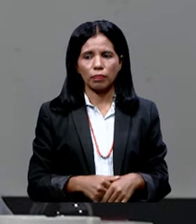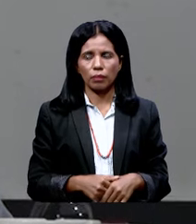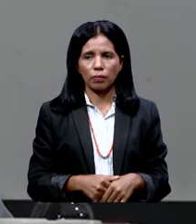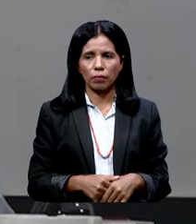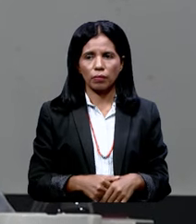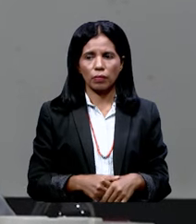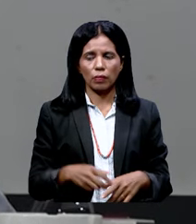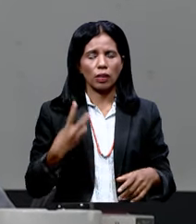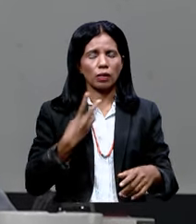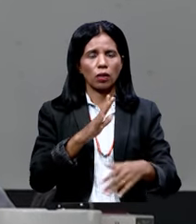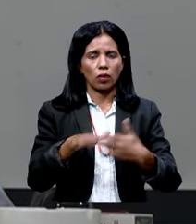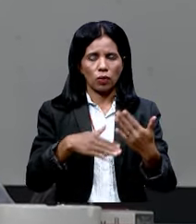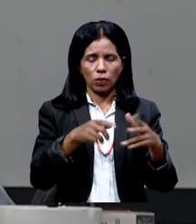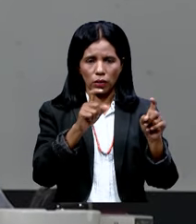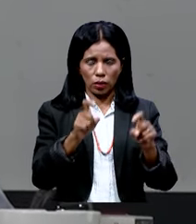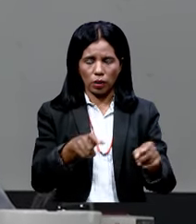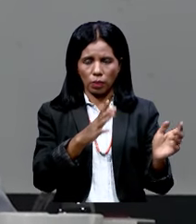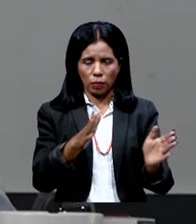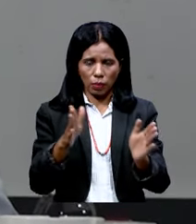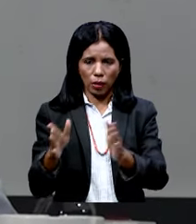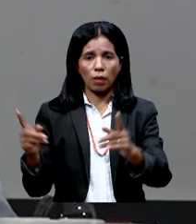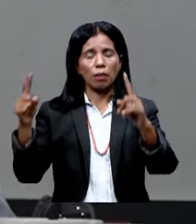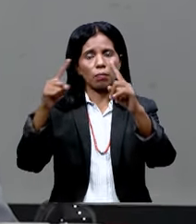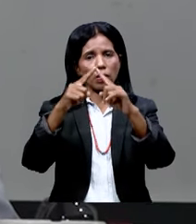E todo tem que preparar a Amba e na Bar.